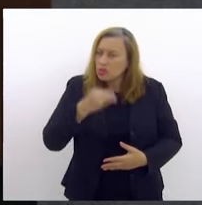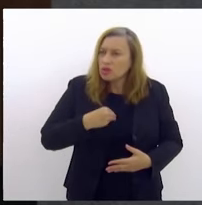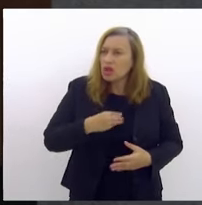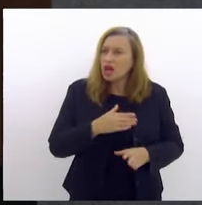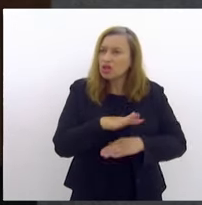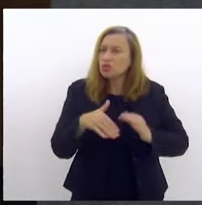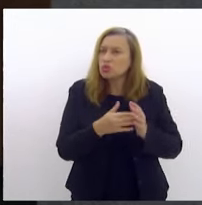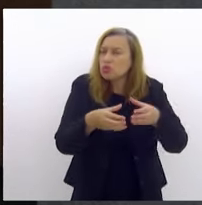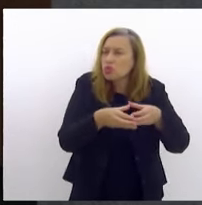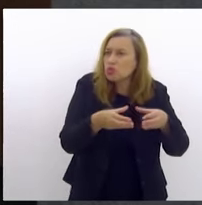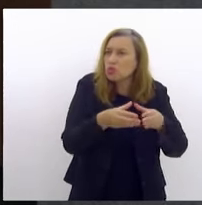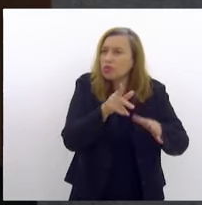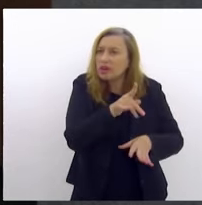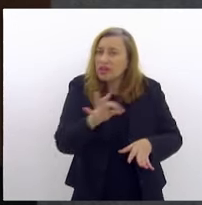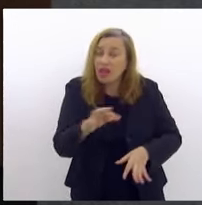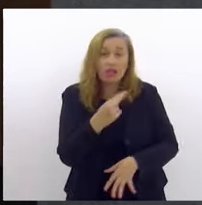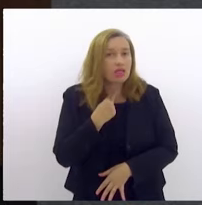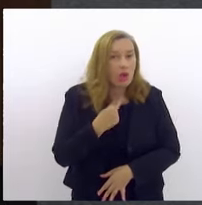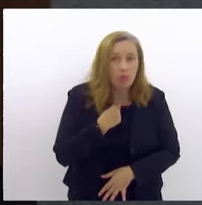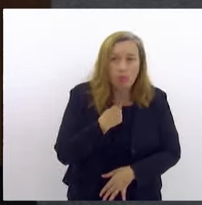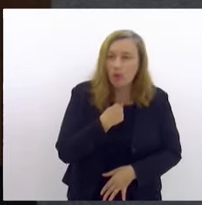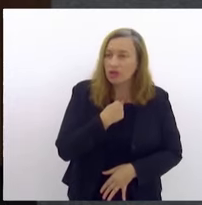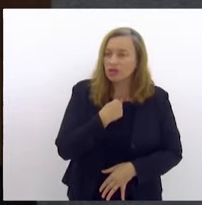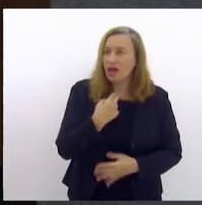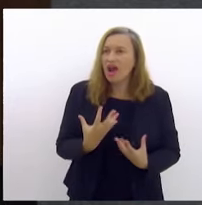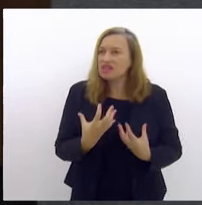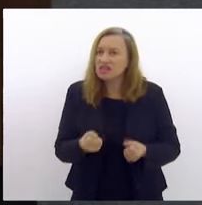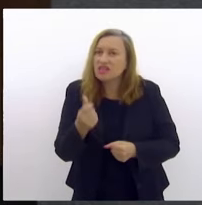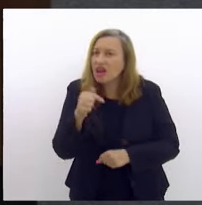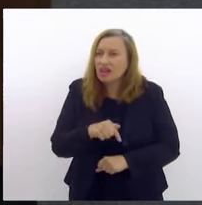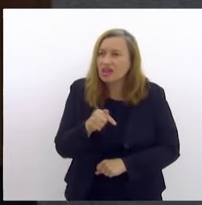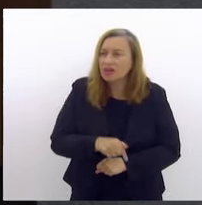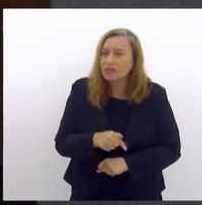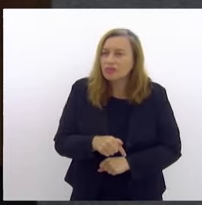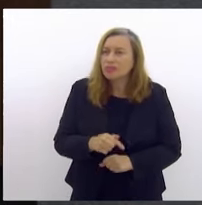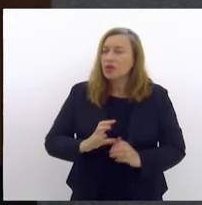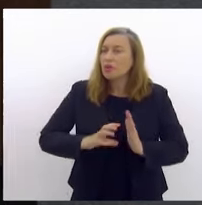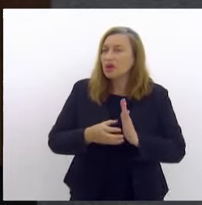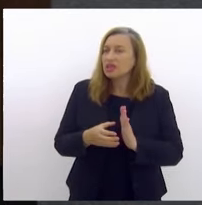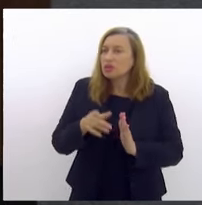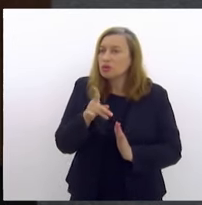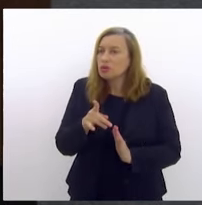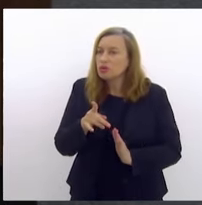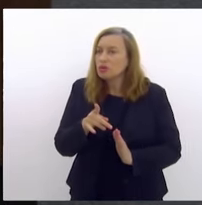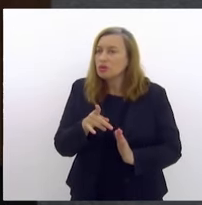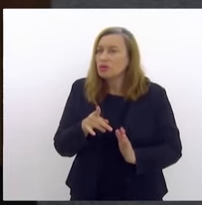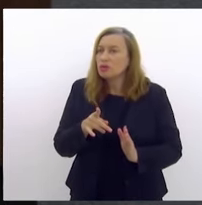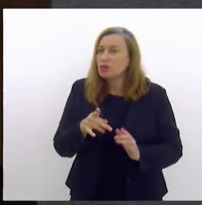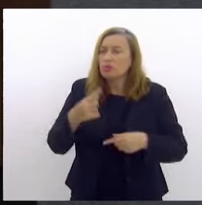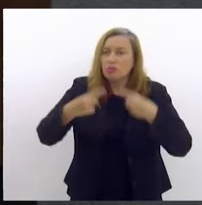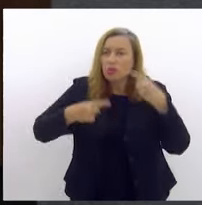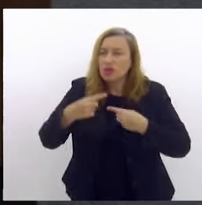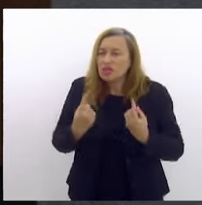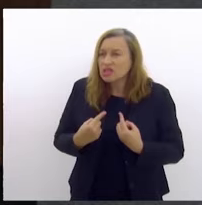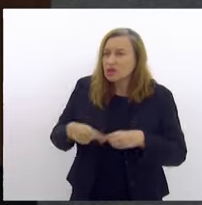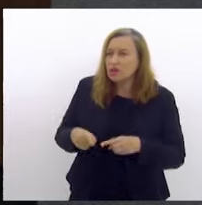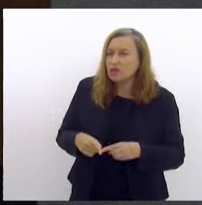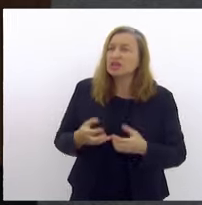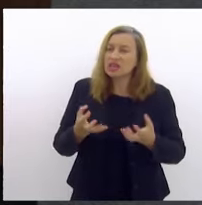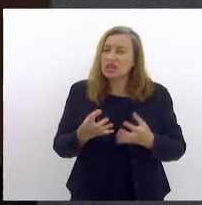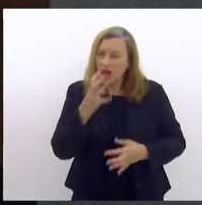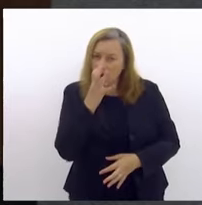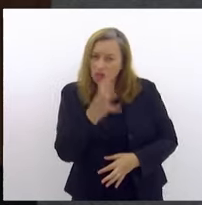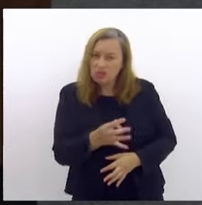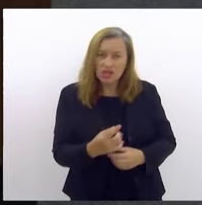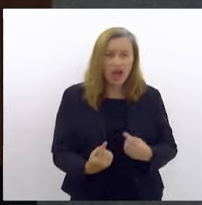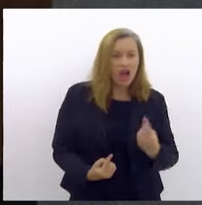PT. E a gente não pode aceitar aqui que um partido político seja atacado dessa forma. Se quiser acusar uma pessoa